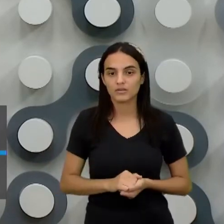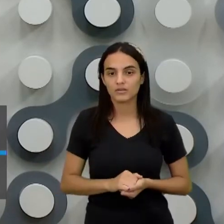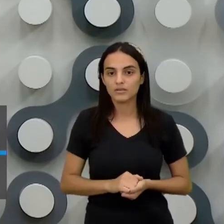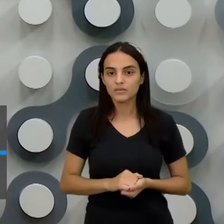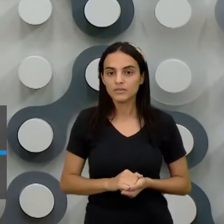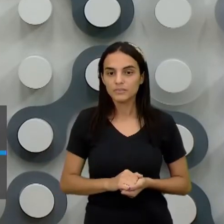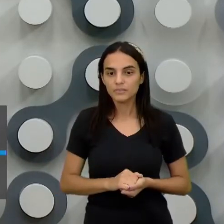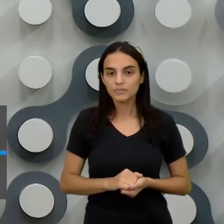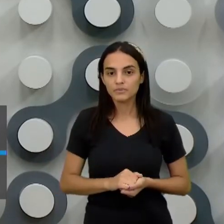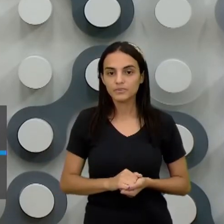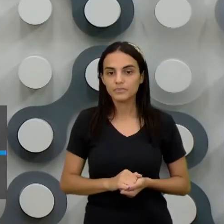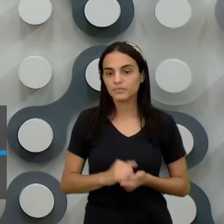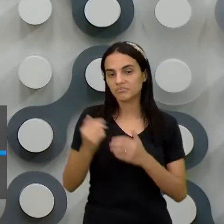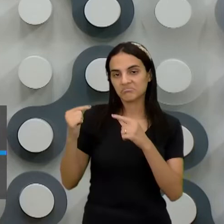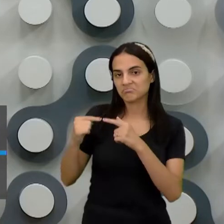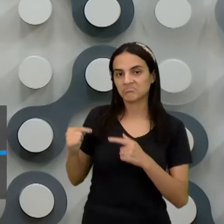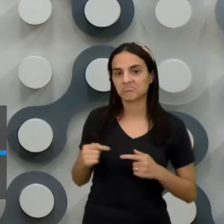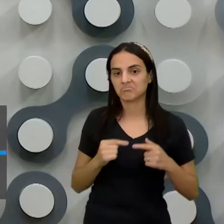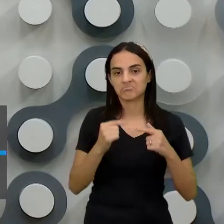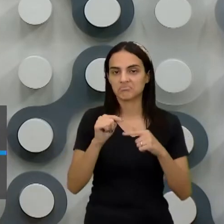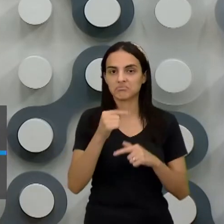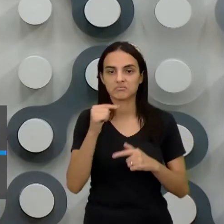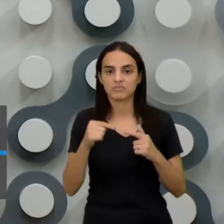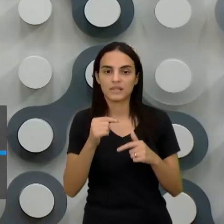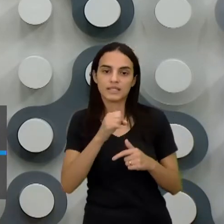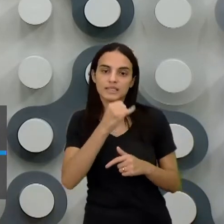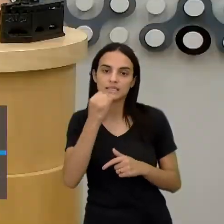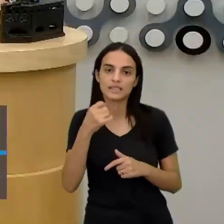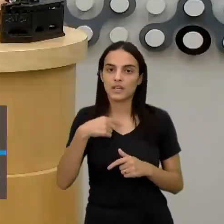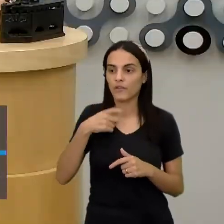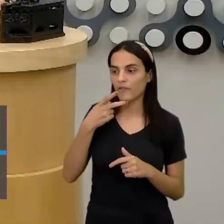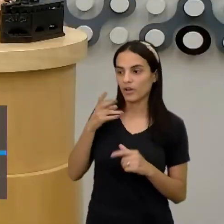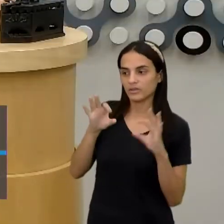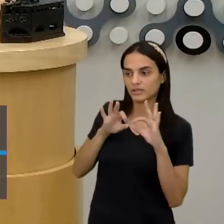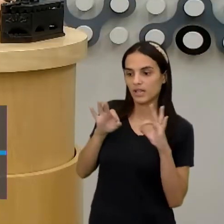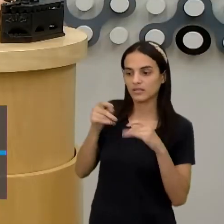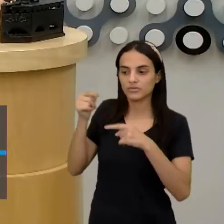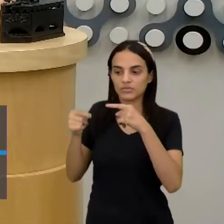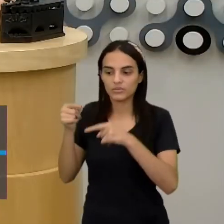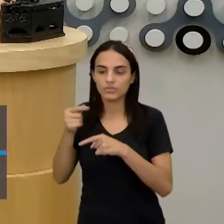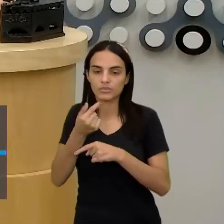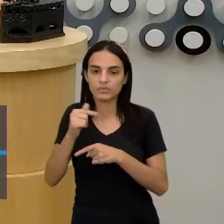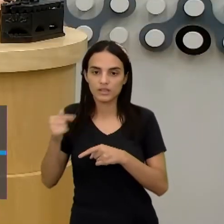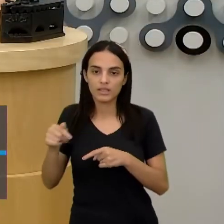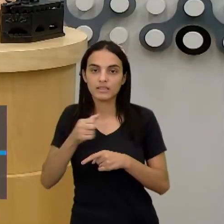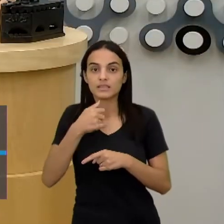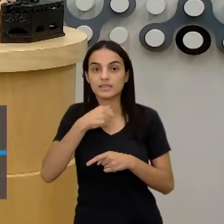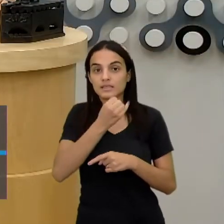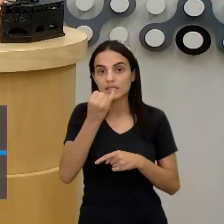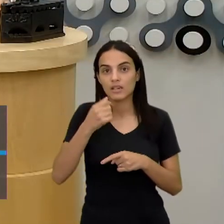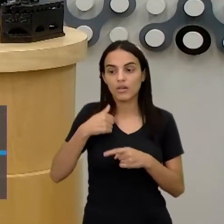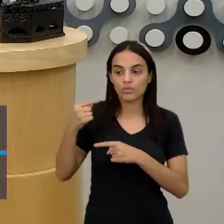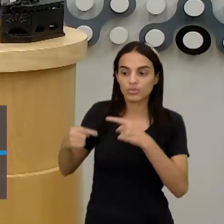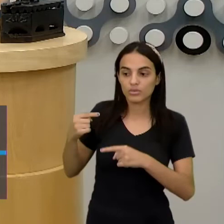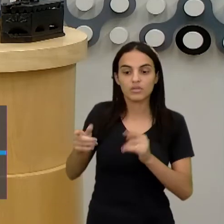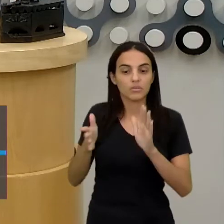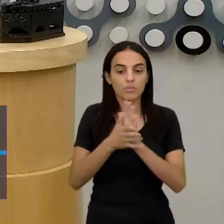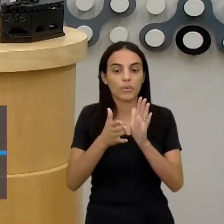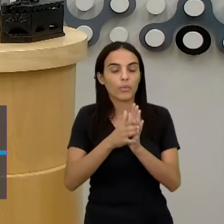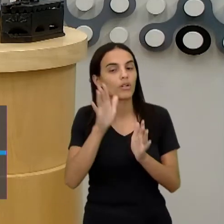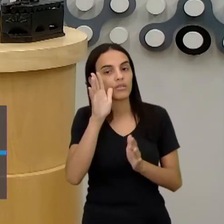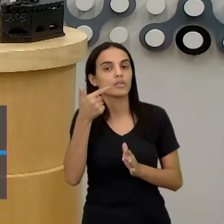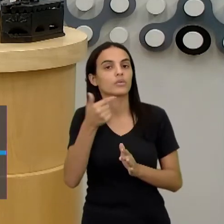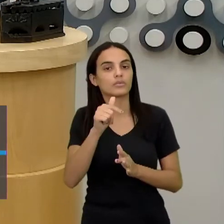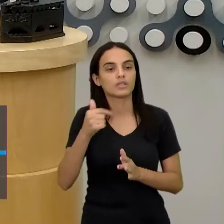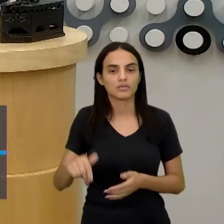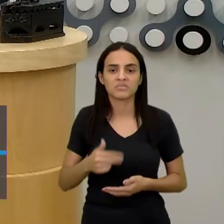mesmo tempo, não se combate, porque se eu não comento, eu não discuto. Se eu não discuto, eu não proponho soluções. Né? Como vários